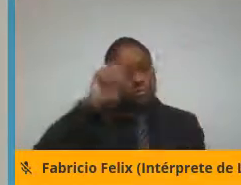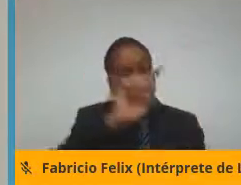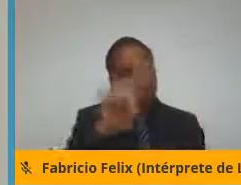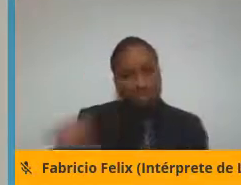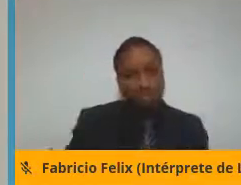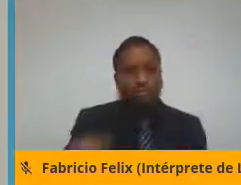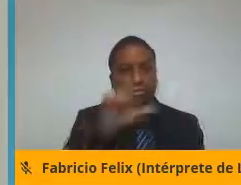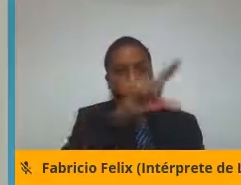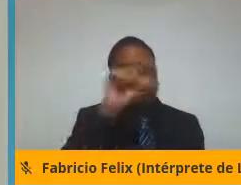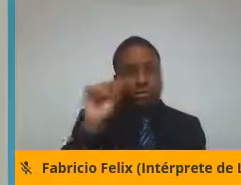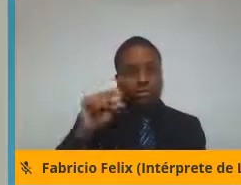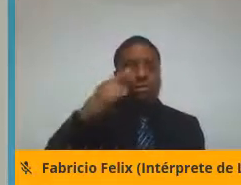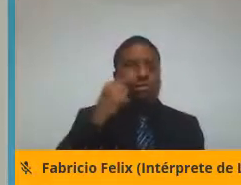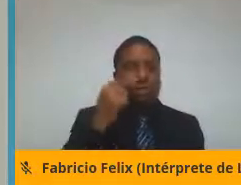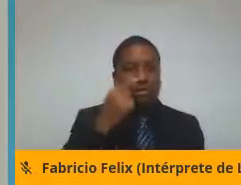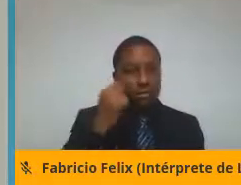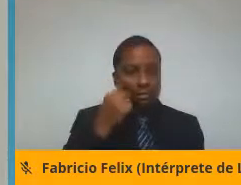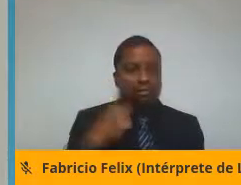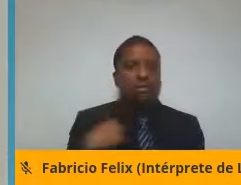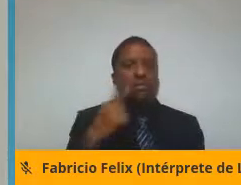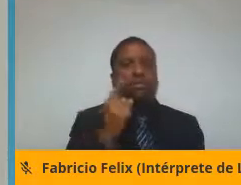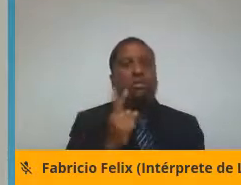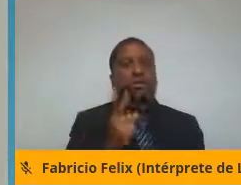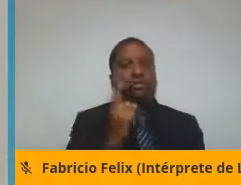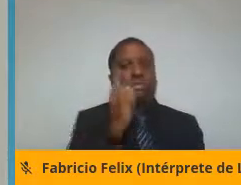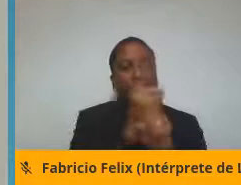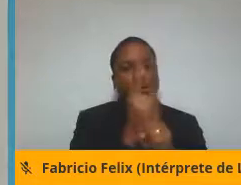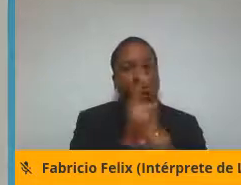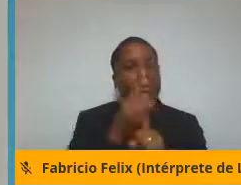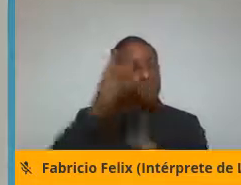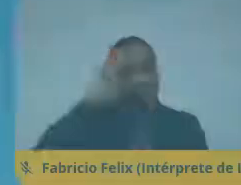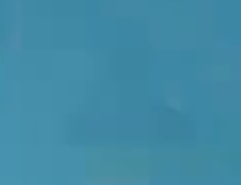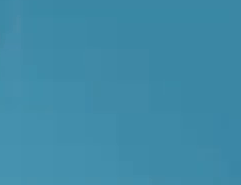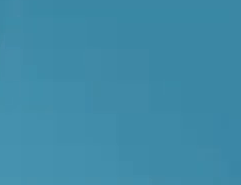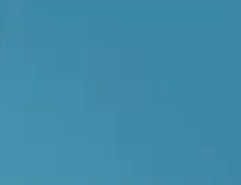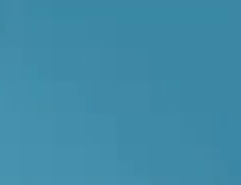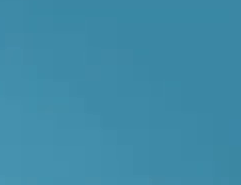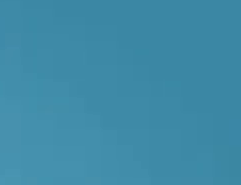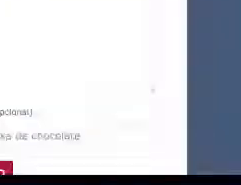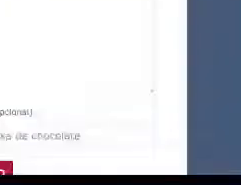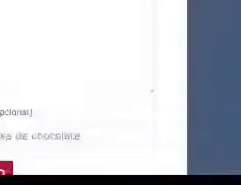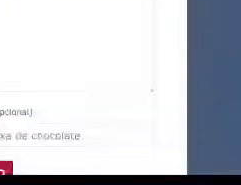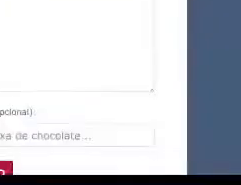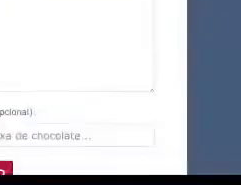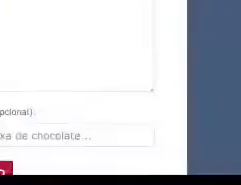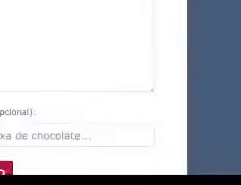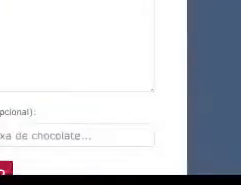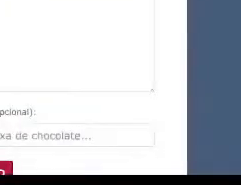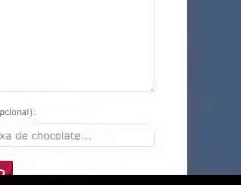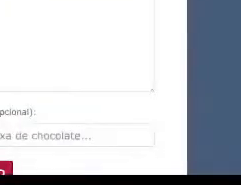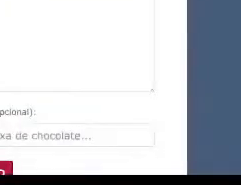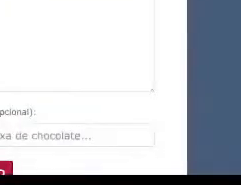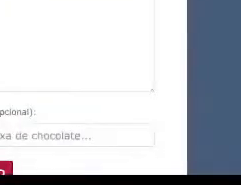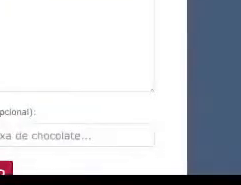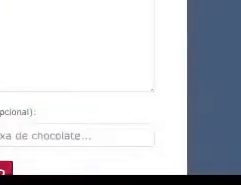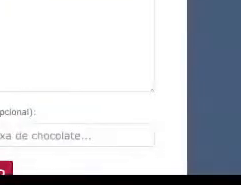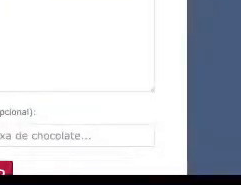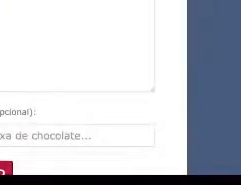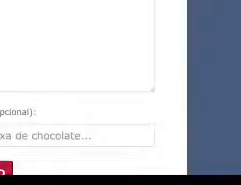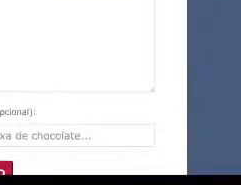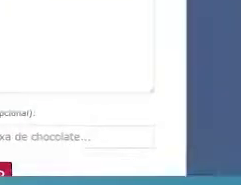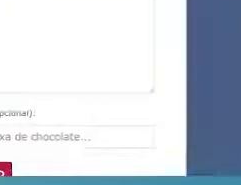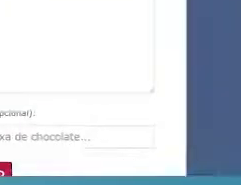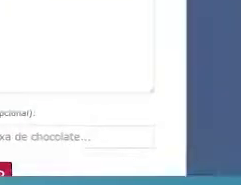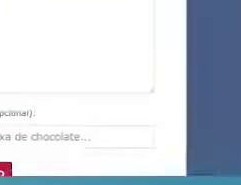vocês vão entrar e vão ter lá os 3 dias, no caso agora 2, né, onde vocês vão poder ver o que a gente vai ter para oferecer para vocês.